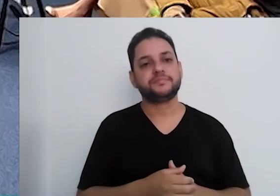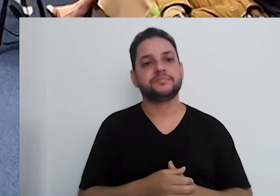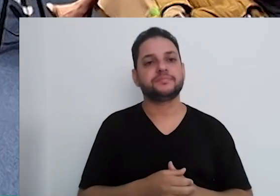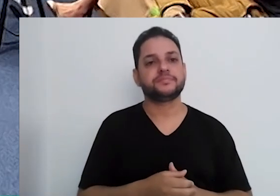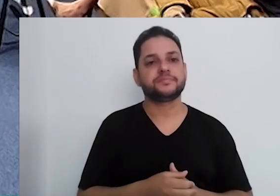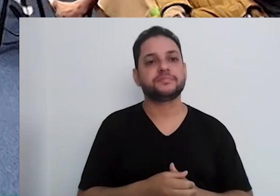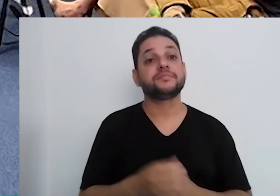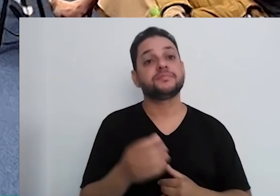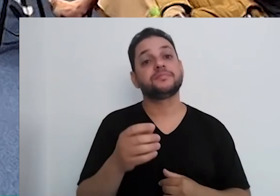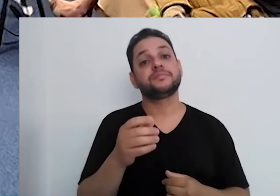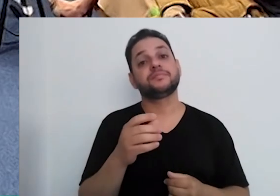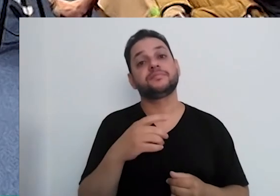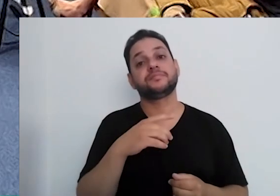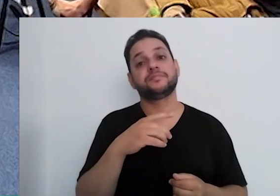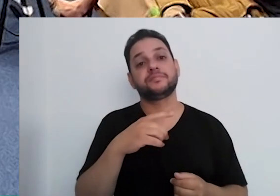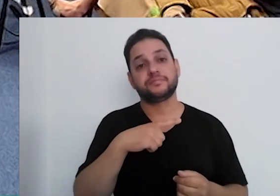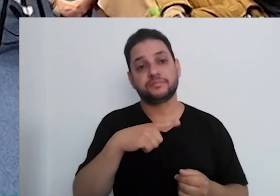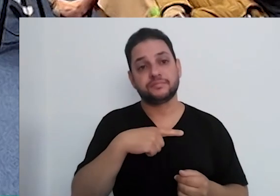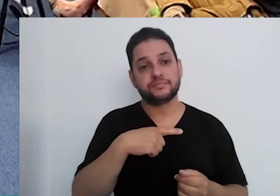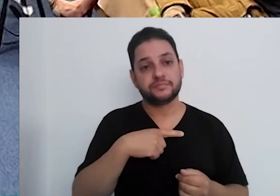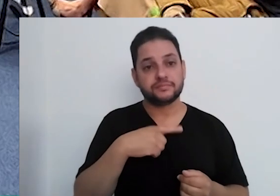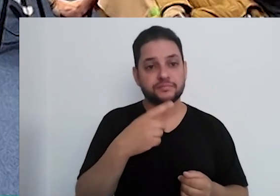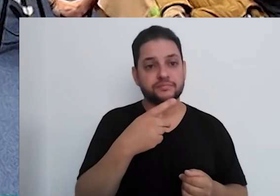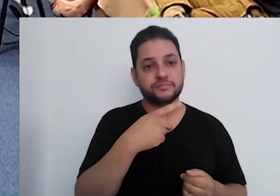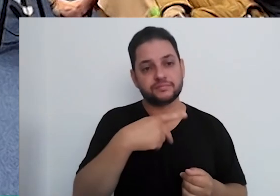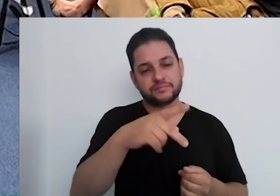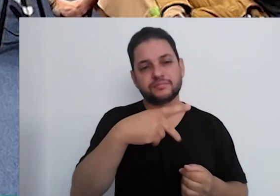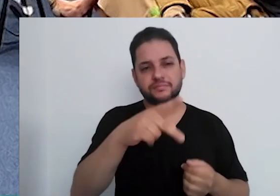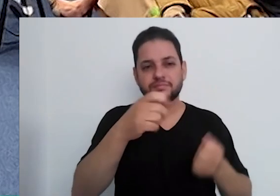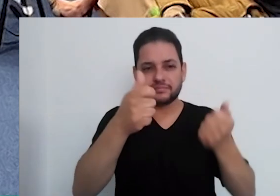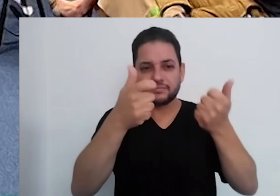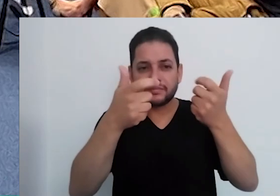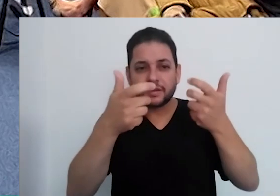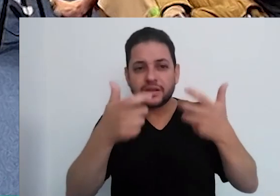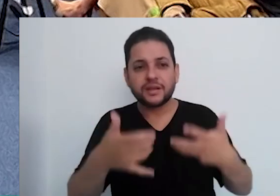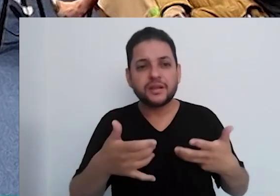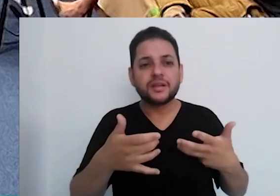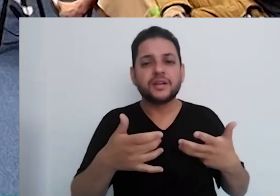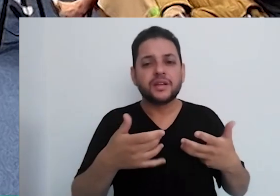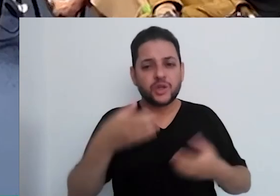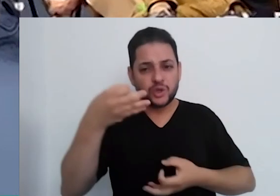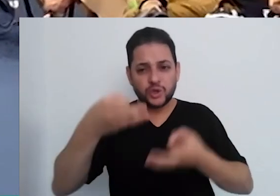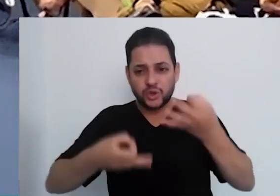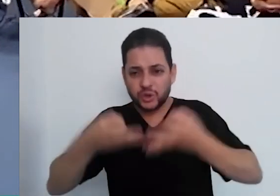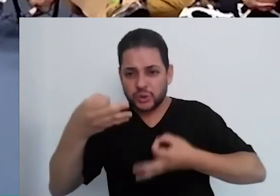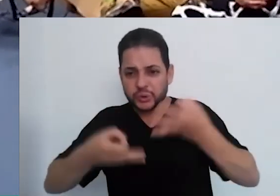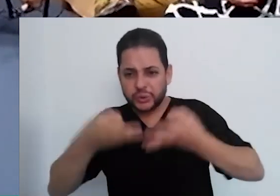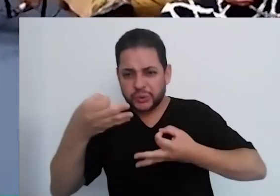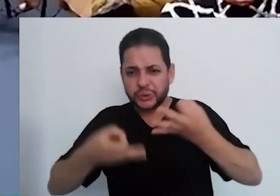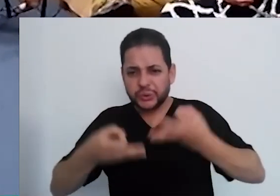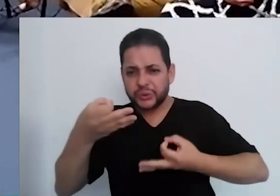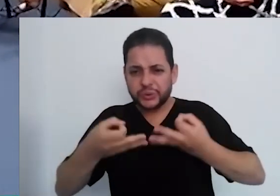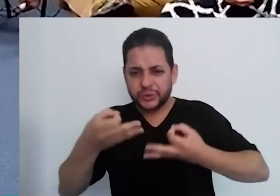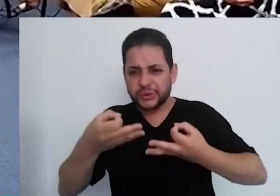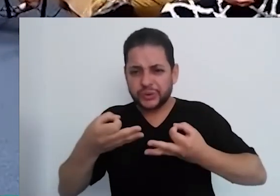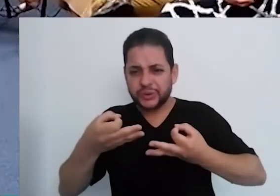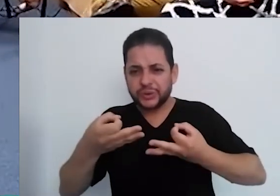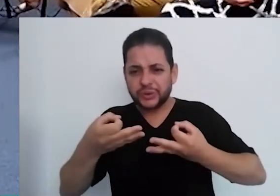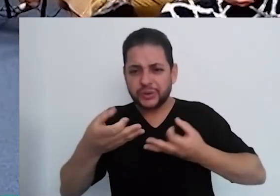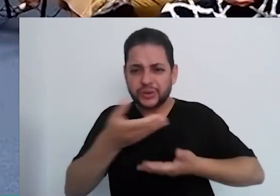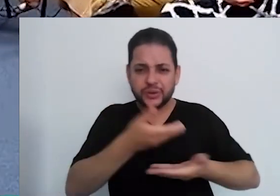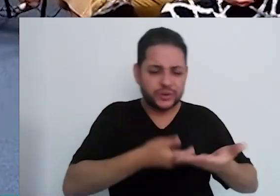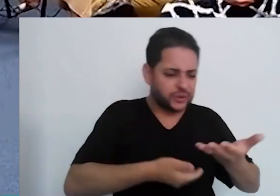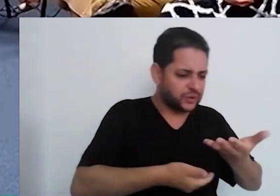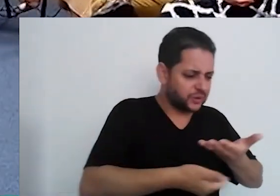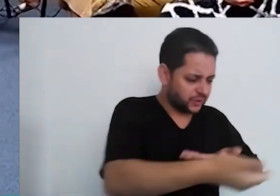fato né acho que é sua constatação né de que não dá para fazer justiça trocar a justiça que a gente tem pela justiça restaurativa